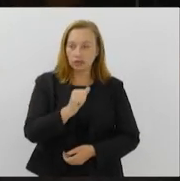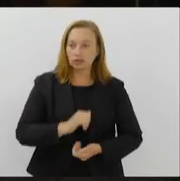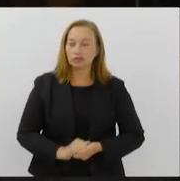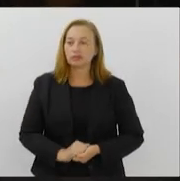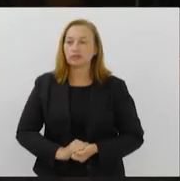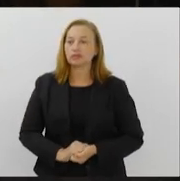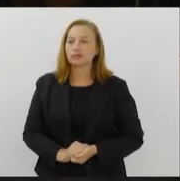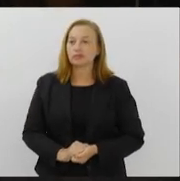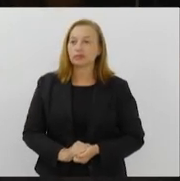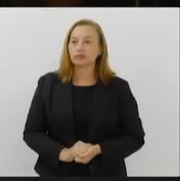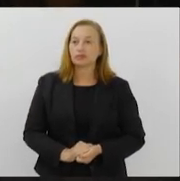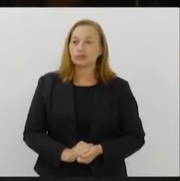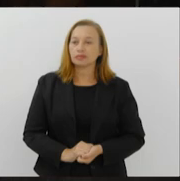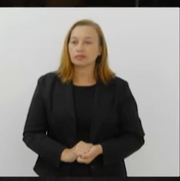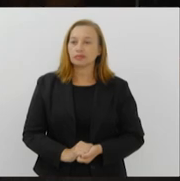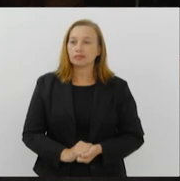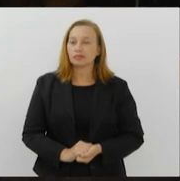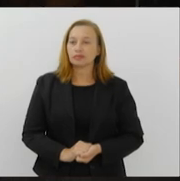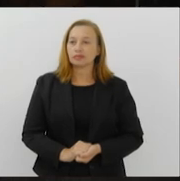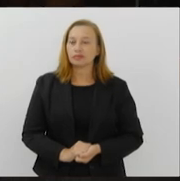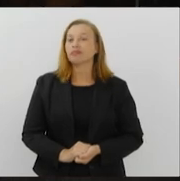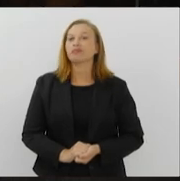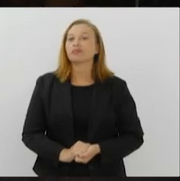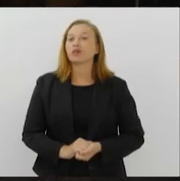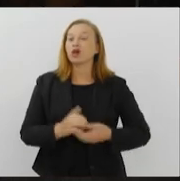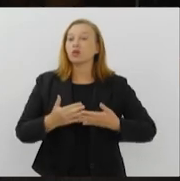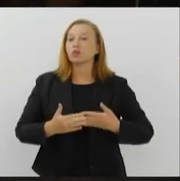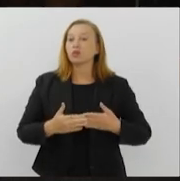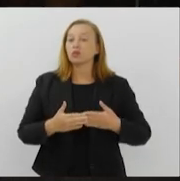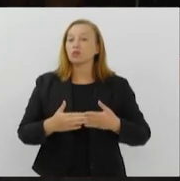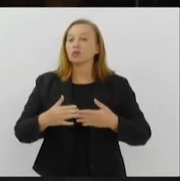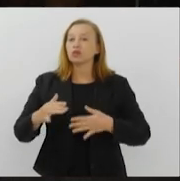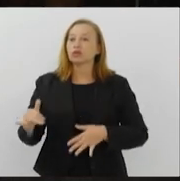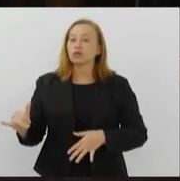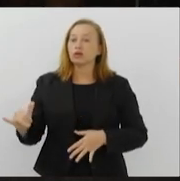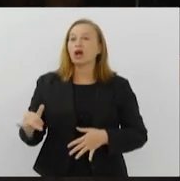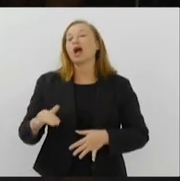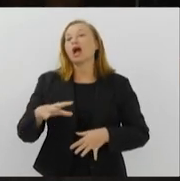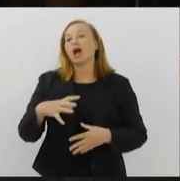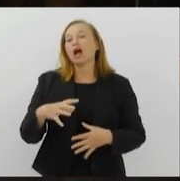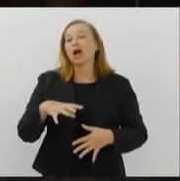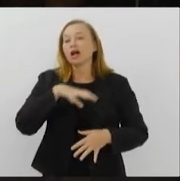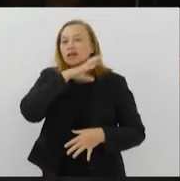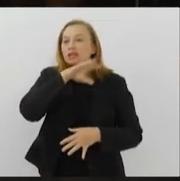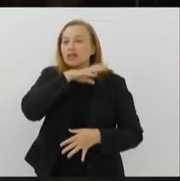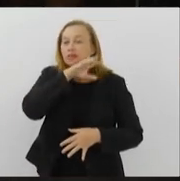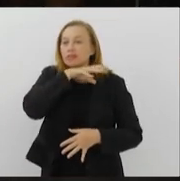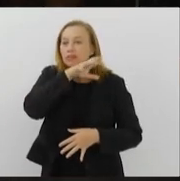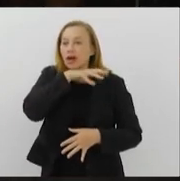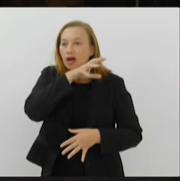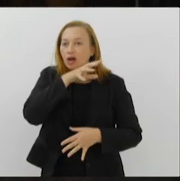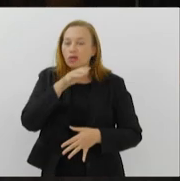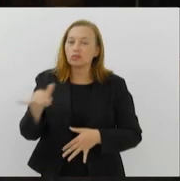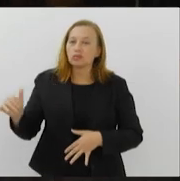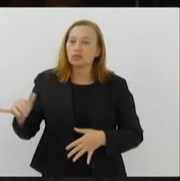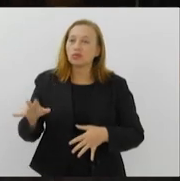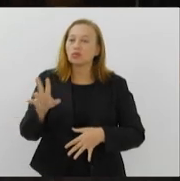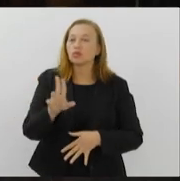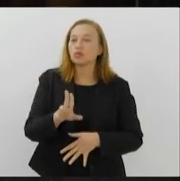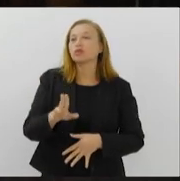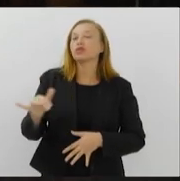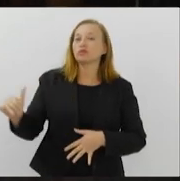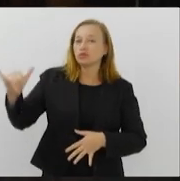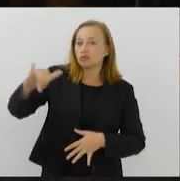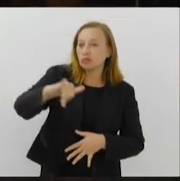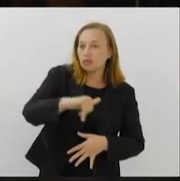sobre o transporte de animal de assistência emocional e animal de serviço nas cabines da aeronaves em